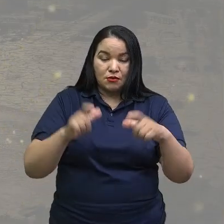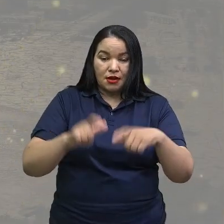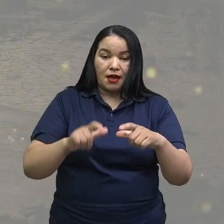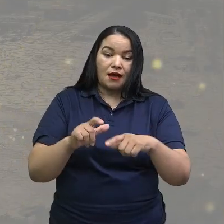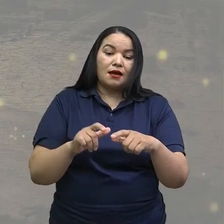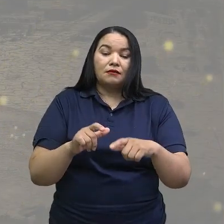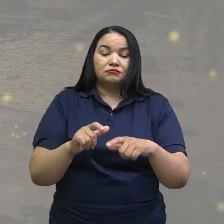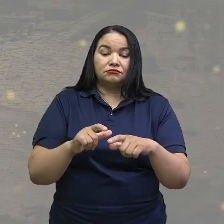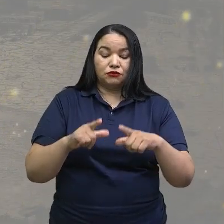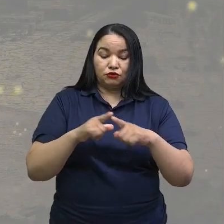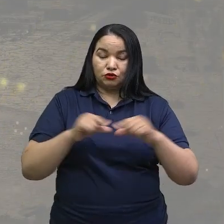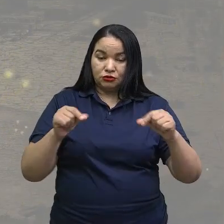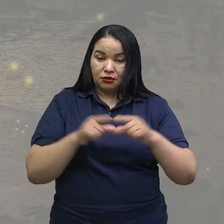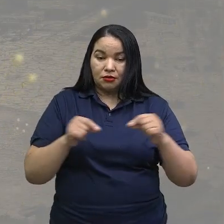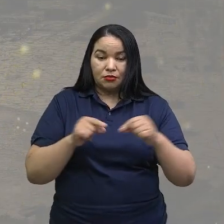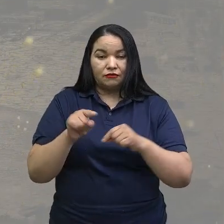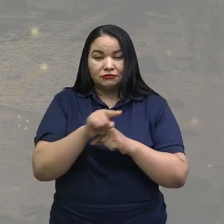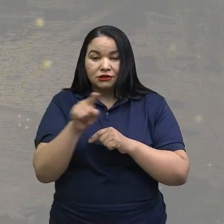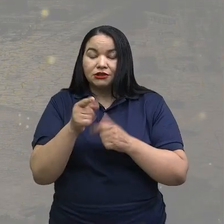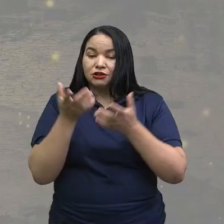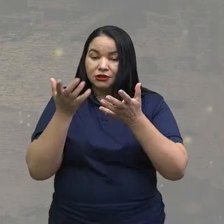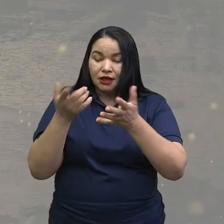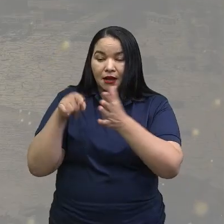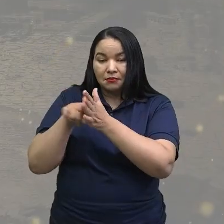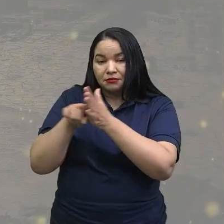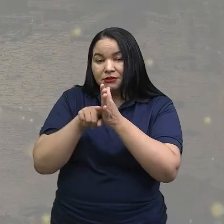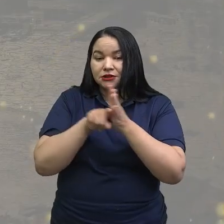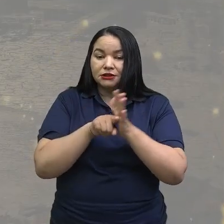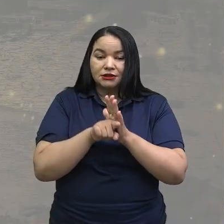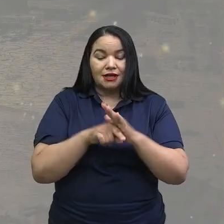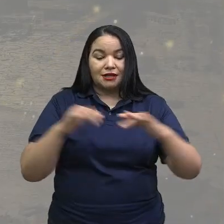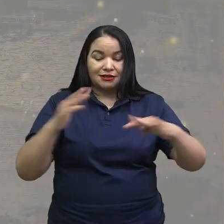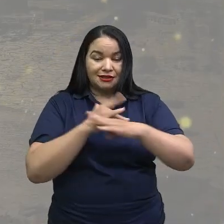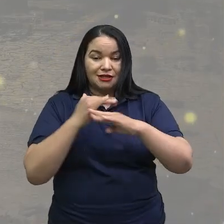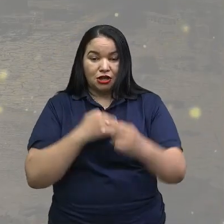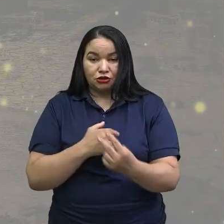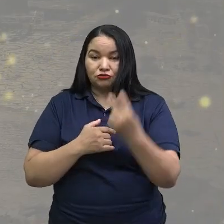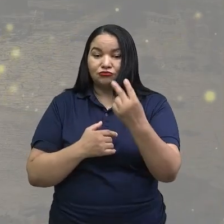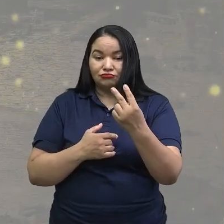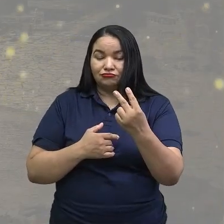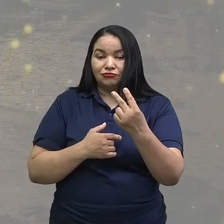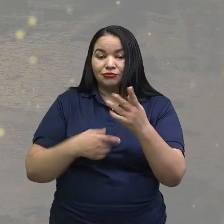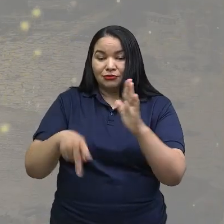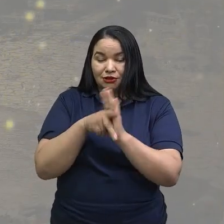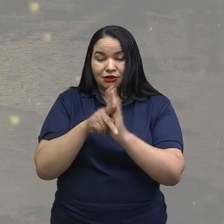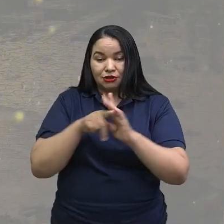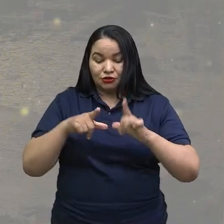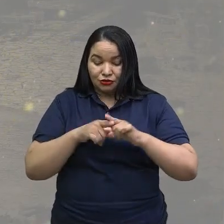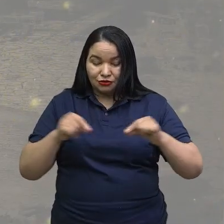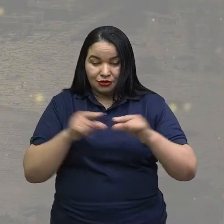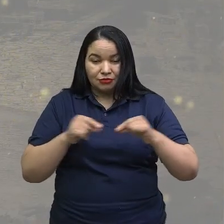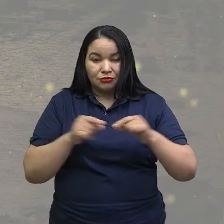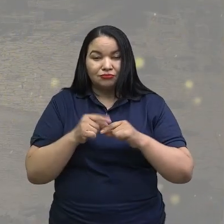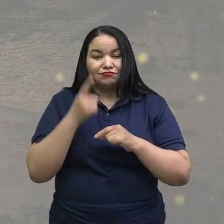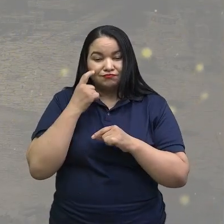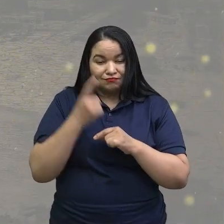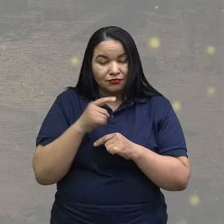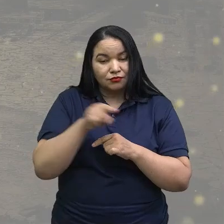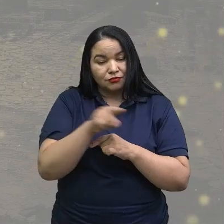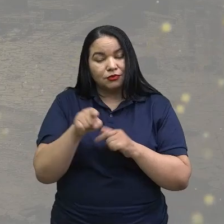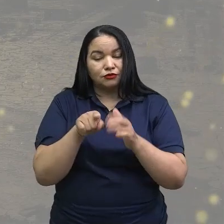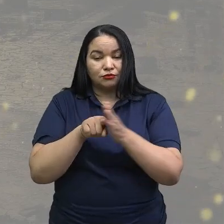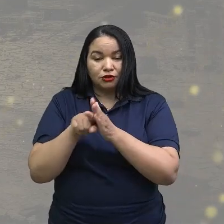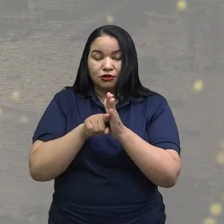né? Quem quiser depois pesquisar um pouquinho mais sobre esse assunto, é muito interessante, um pouquinho da história aí, né, para a